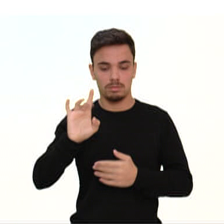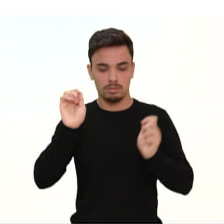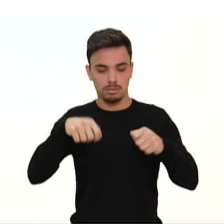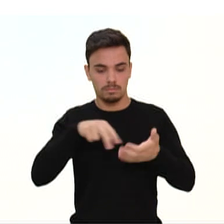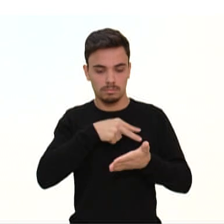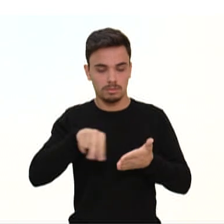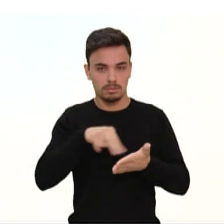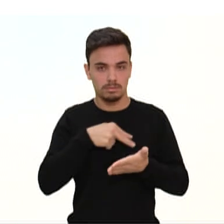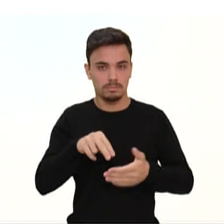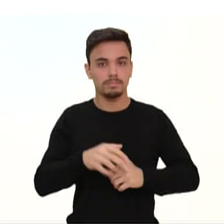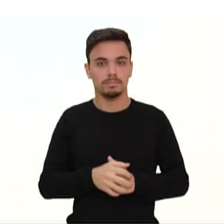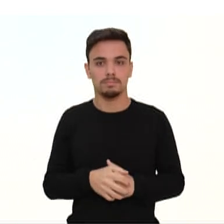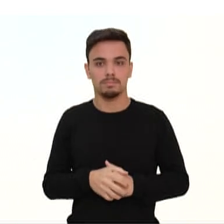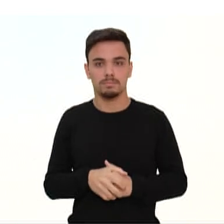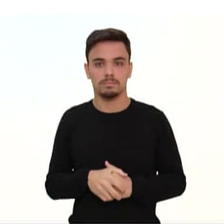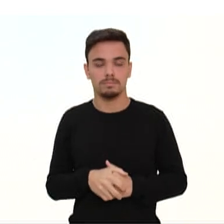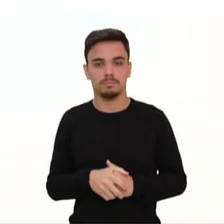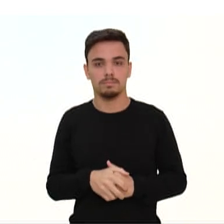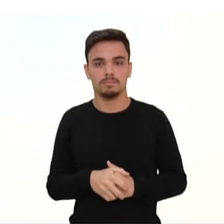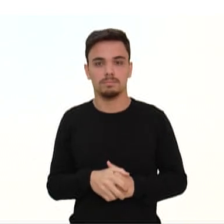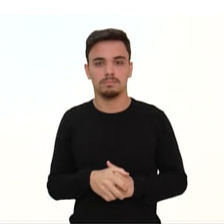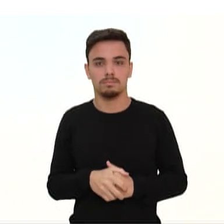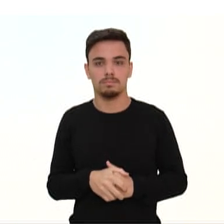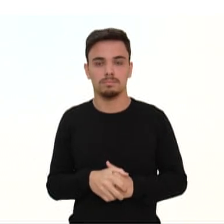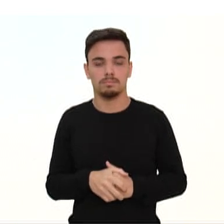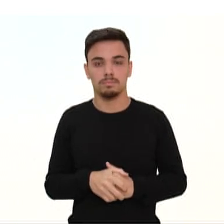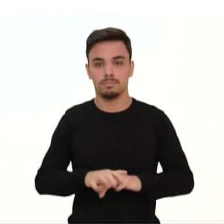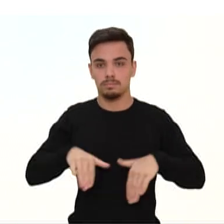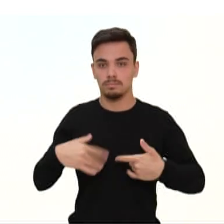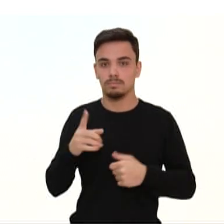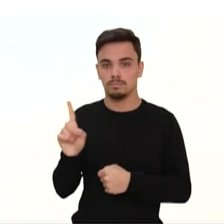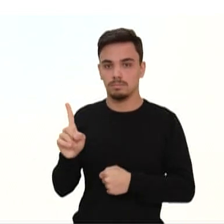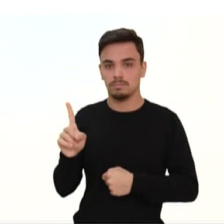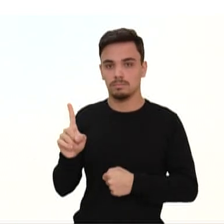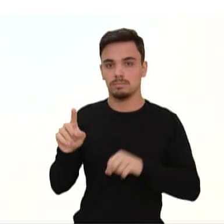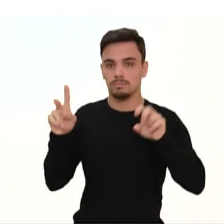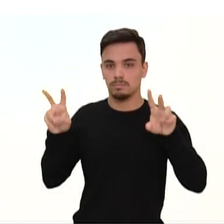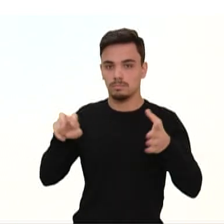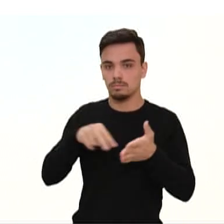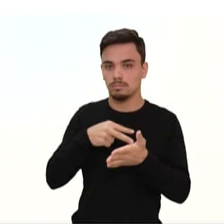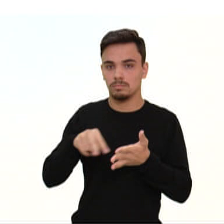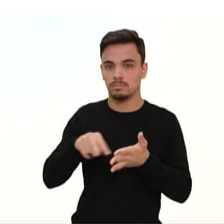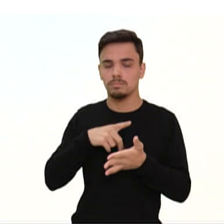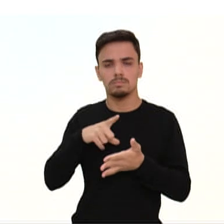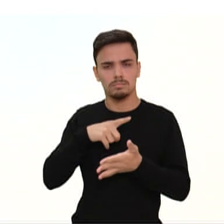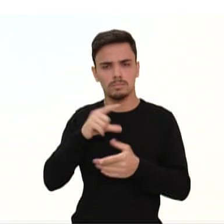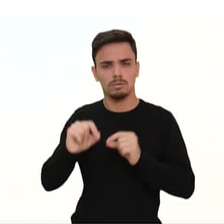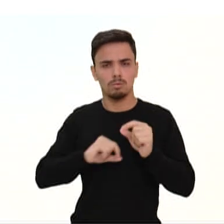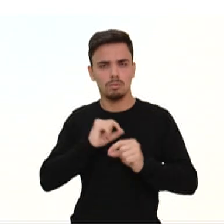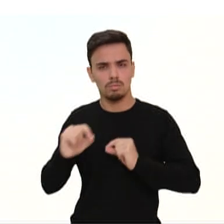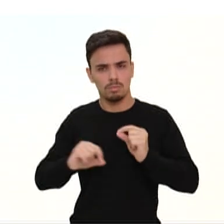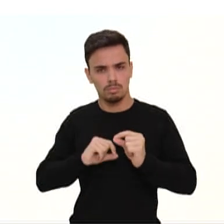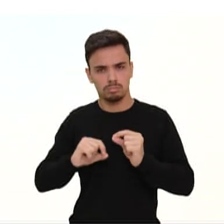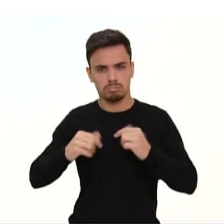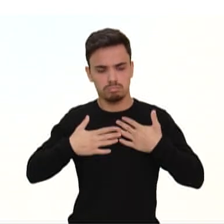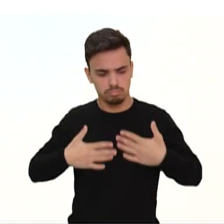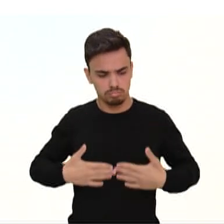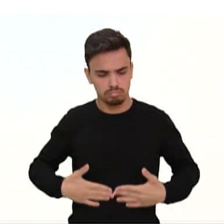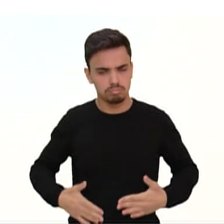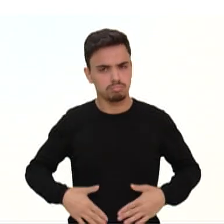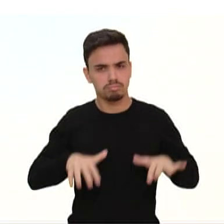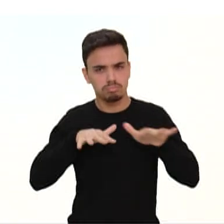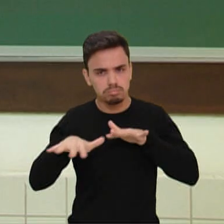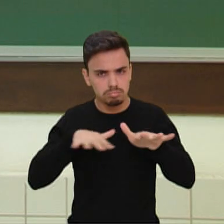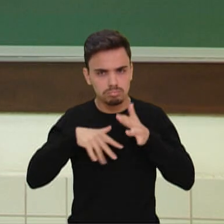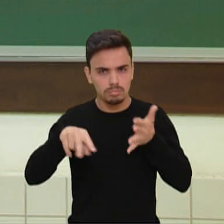dançar. Então, essa questão da dança, a dança sempre envolve a corporeidade, o